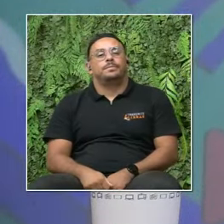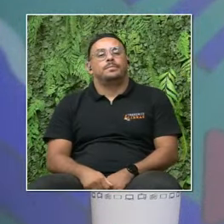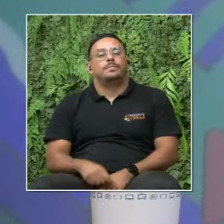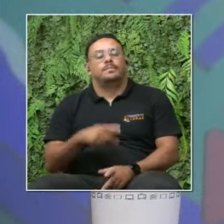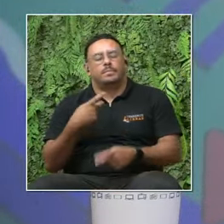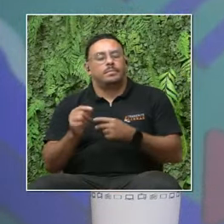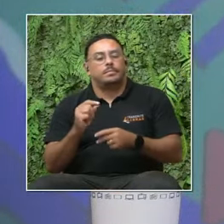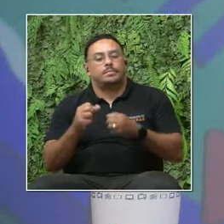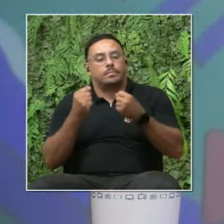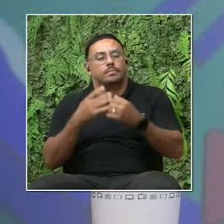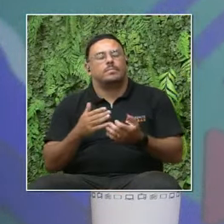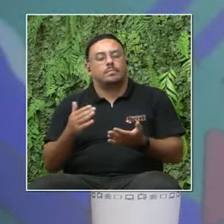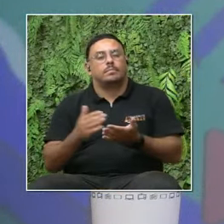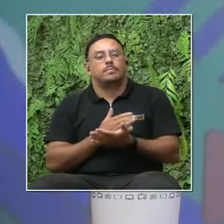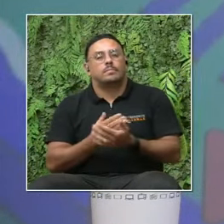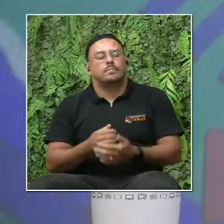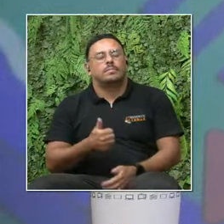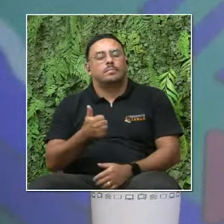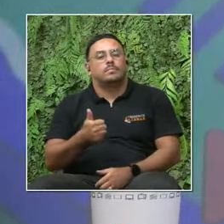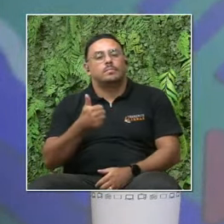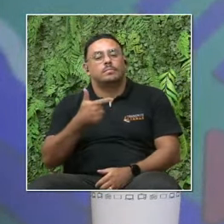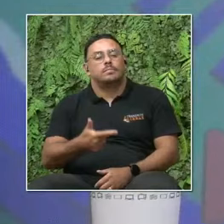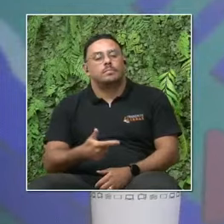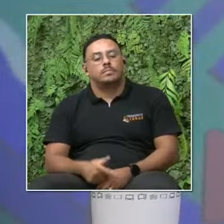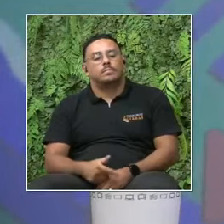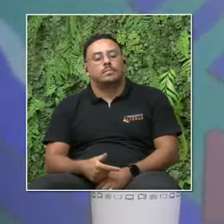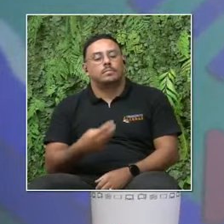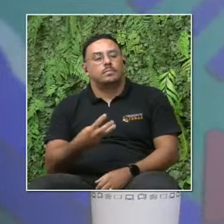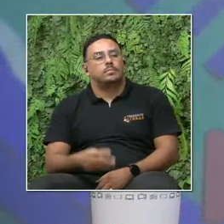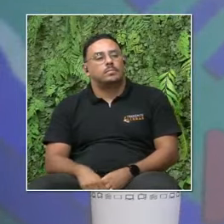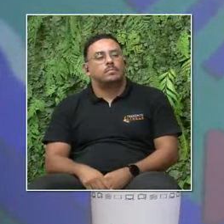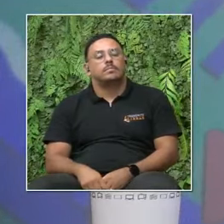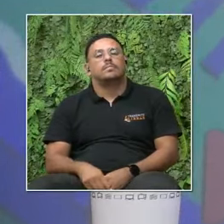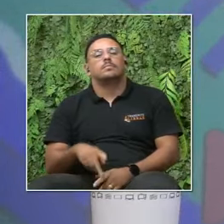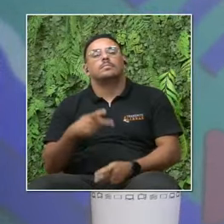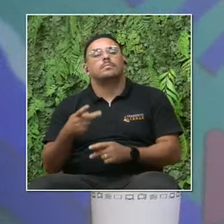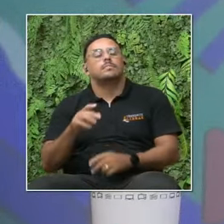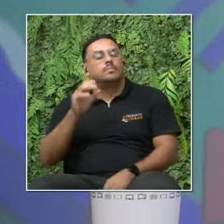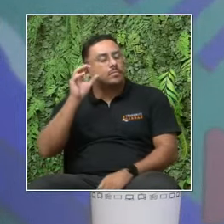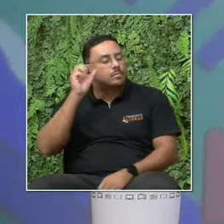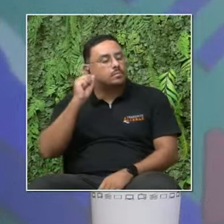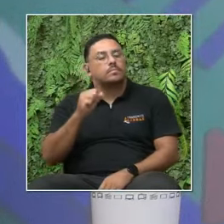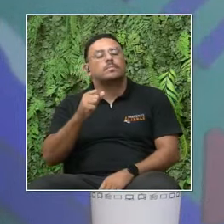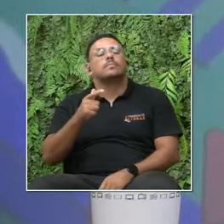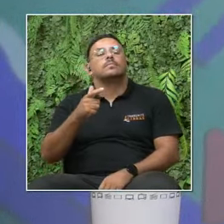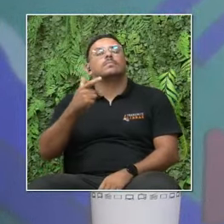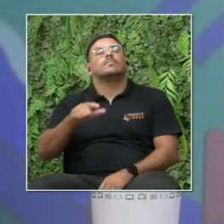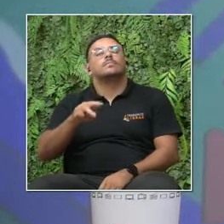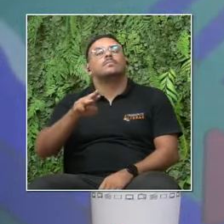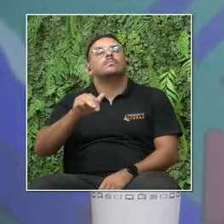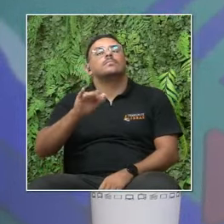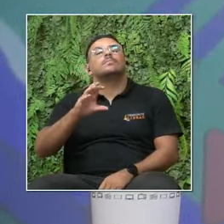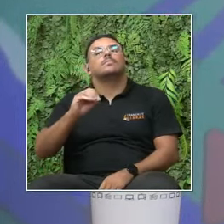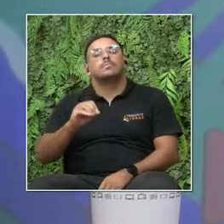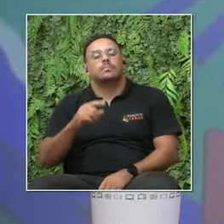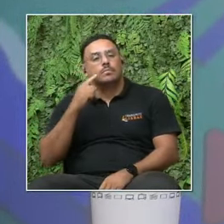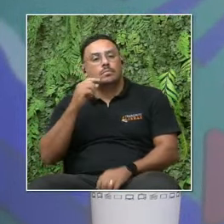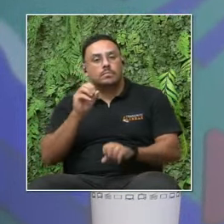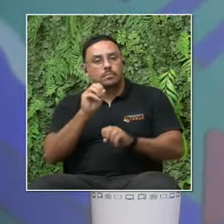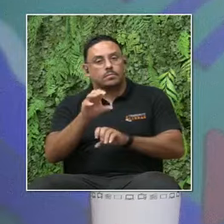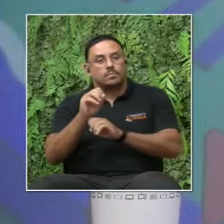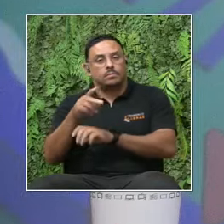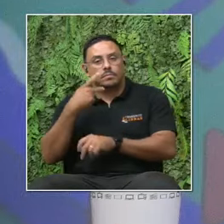não só para contar aqui o segundo de delay beleza vamos ouvir o Bibico de novo de novo com o torcedor do Cruzeiro